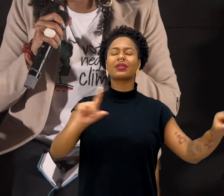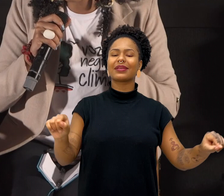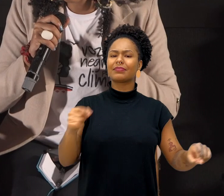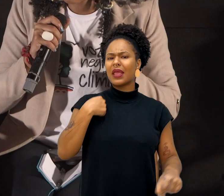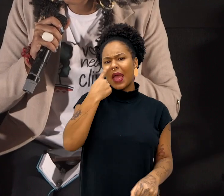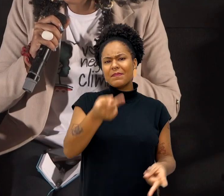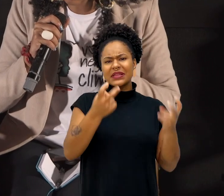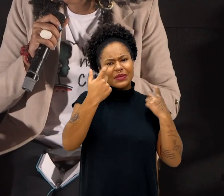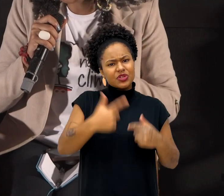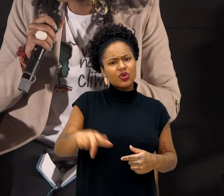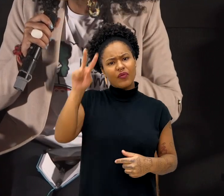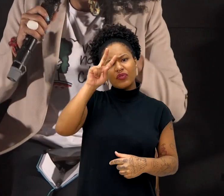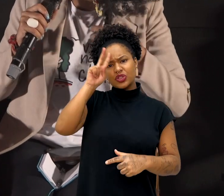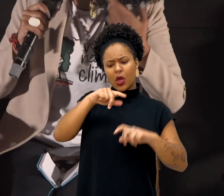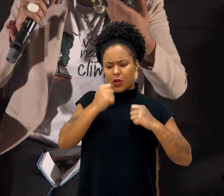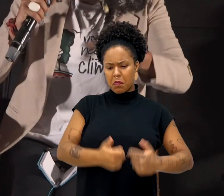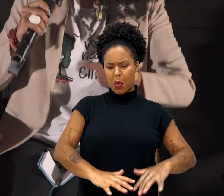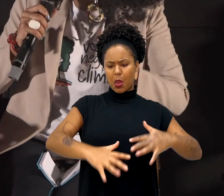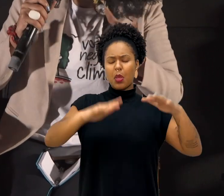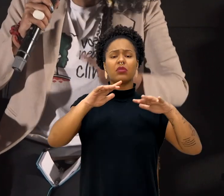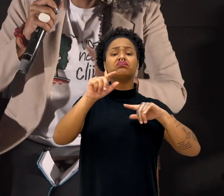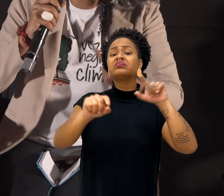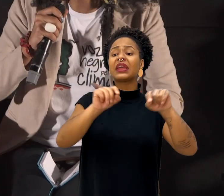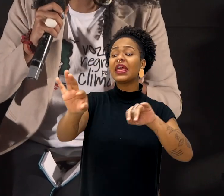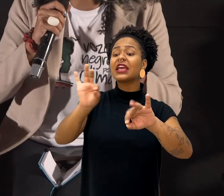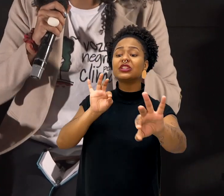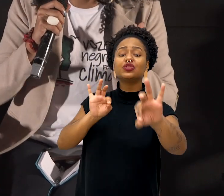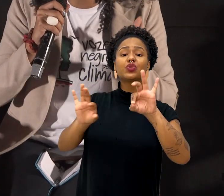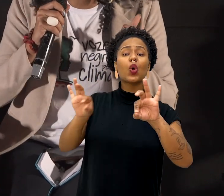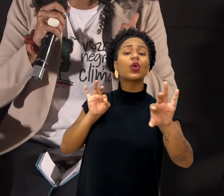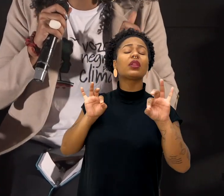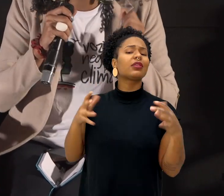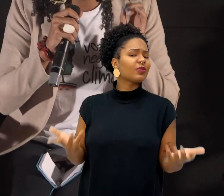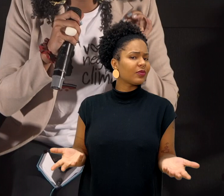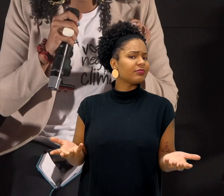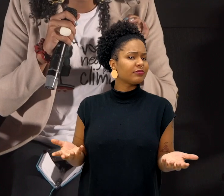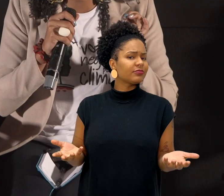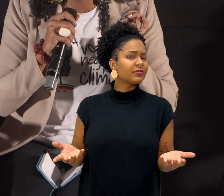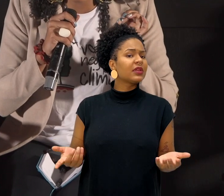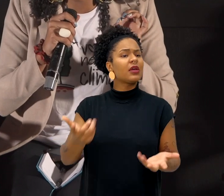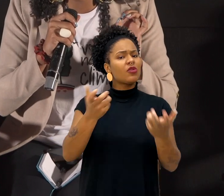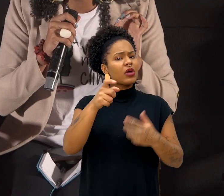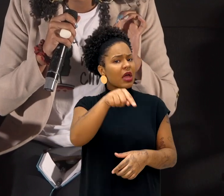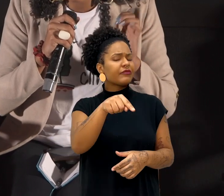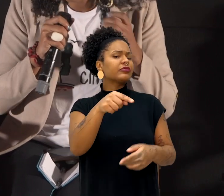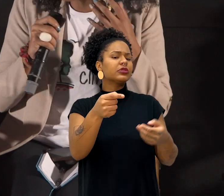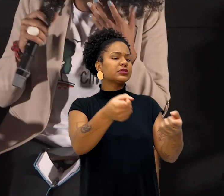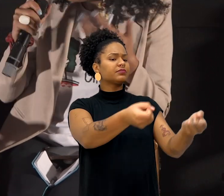do território de helicóptero. Que aí a gente vai repetindo uma história do dilúvio. Quem são esses